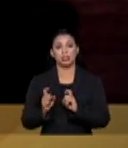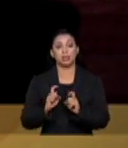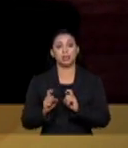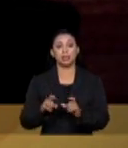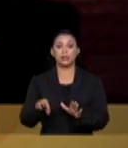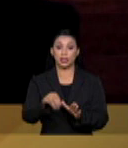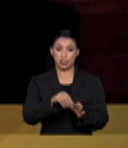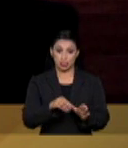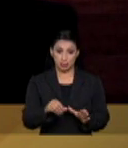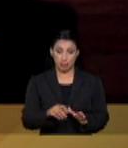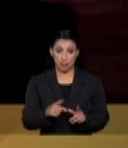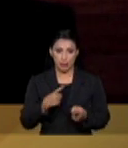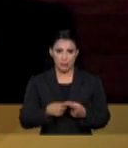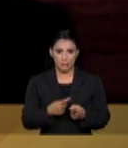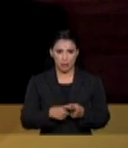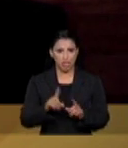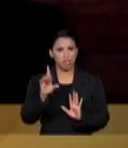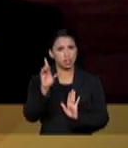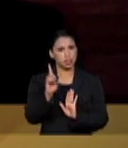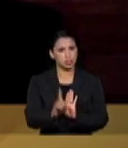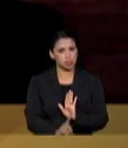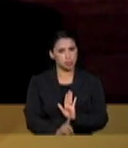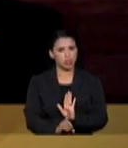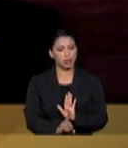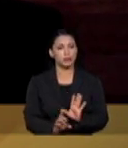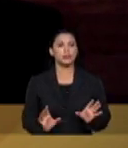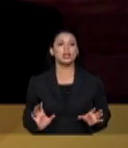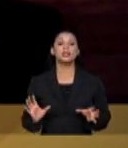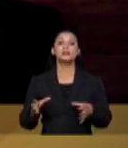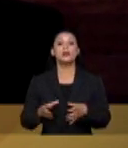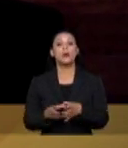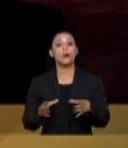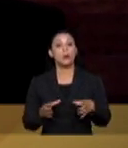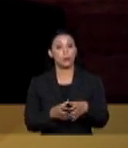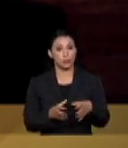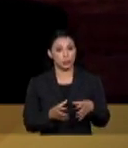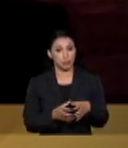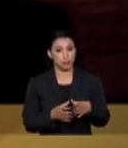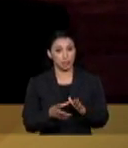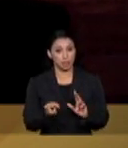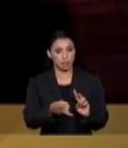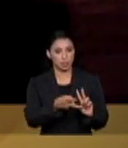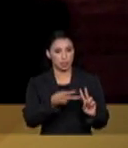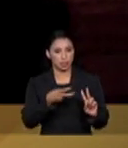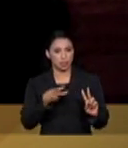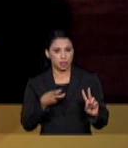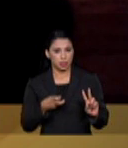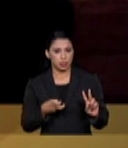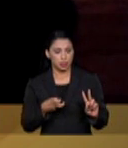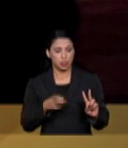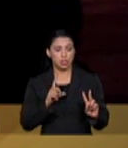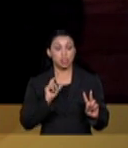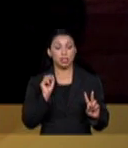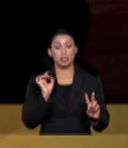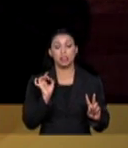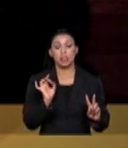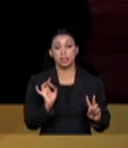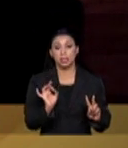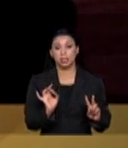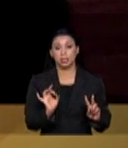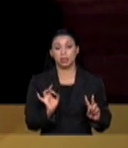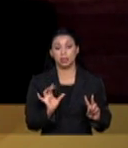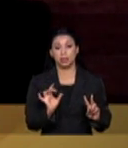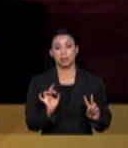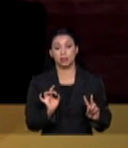terra pois Olá leitores do Hinário das Comunidades indígenas sendo a pena